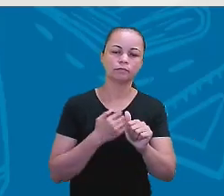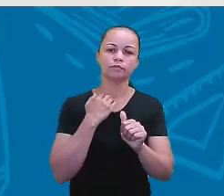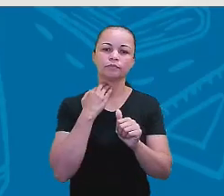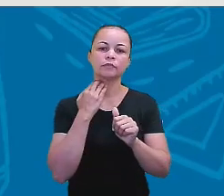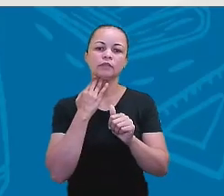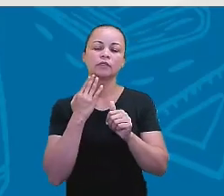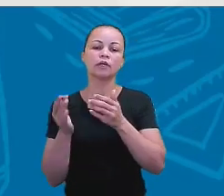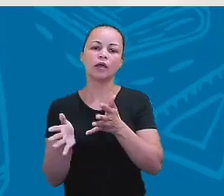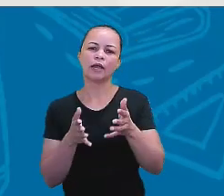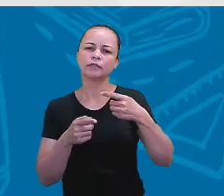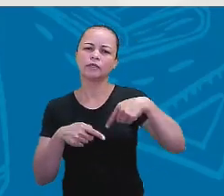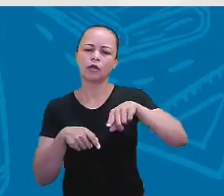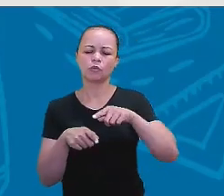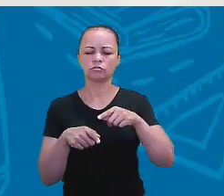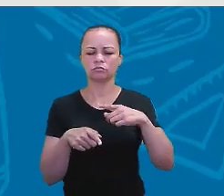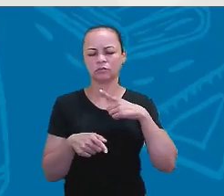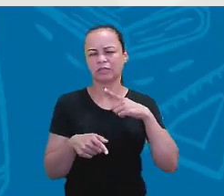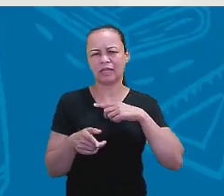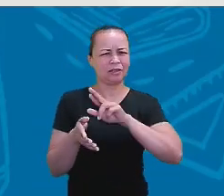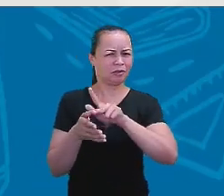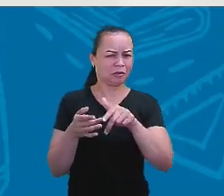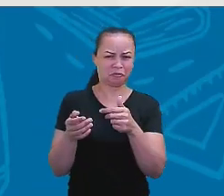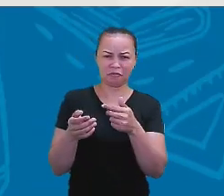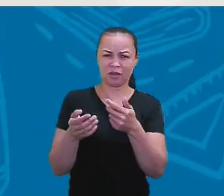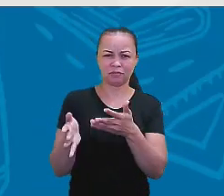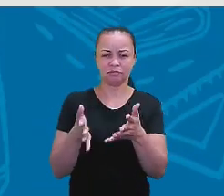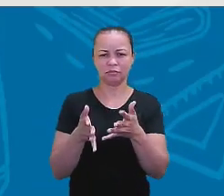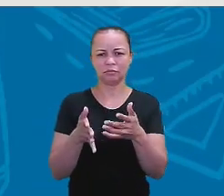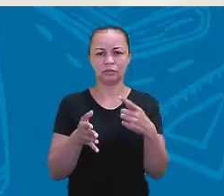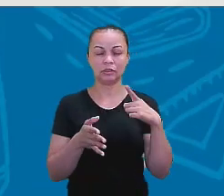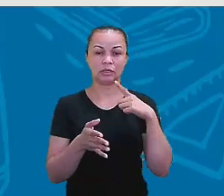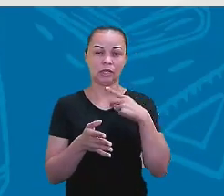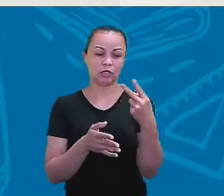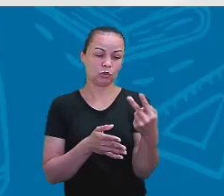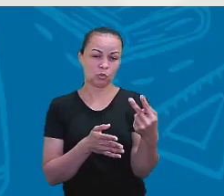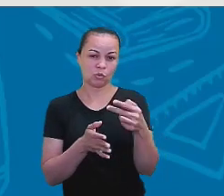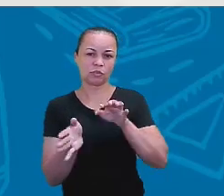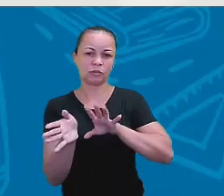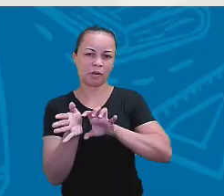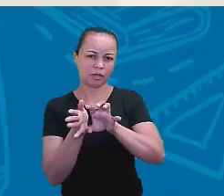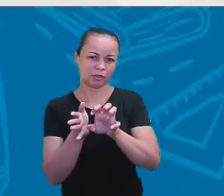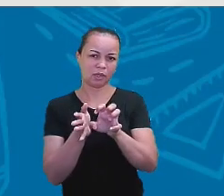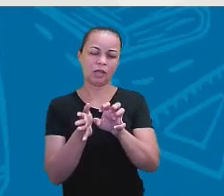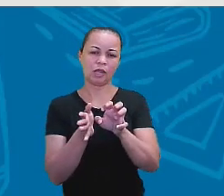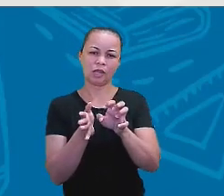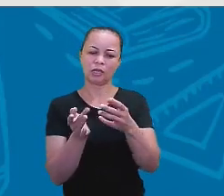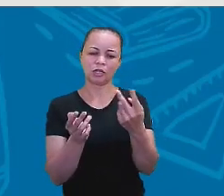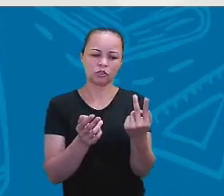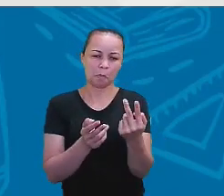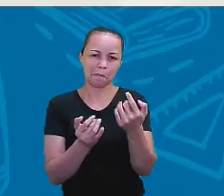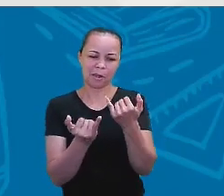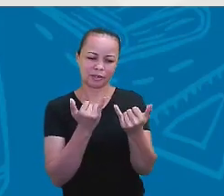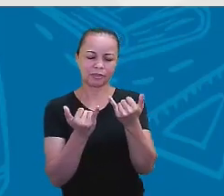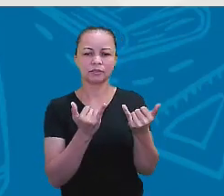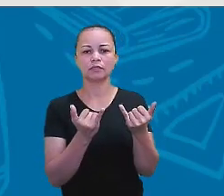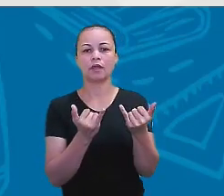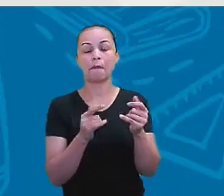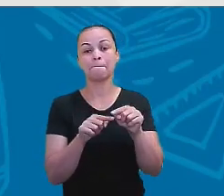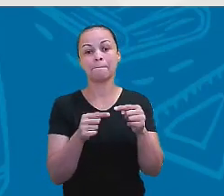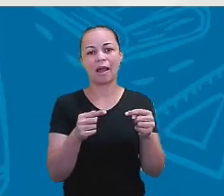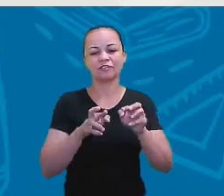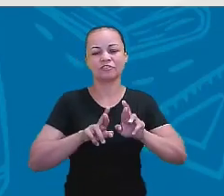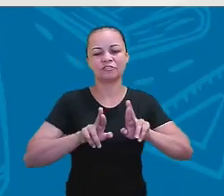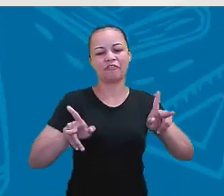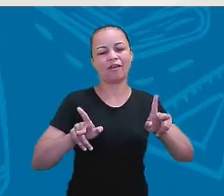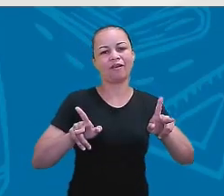Clostridio tetani e de uma Clostridio botulínico. São duas bactérias que fazem parte do mesmo gênero, mas são espécies diferentes. Então,